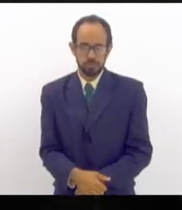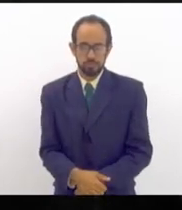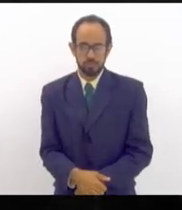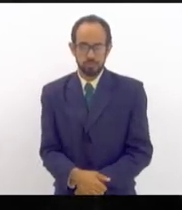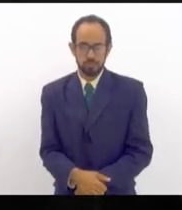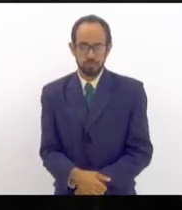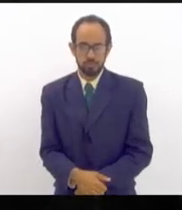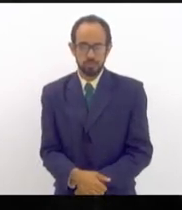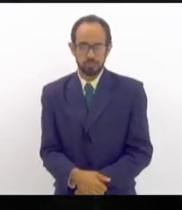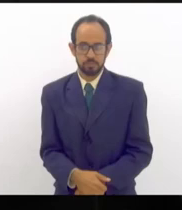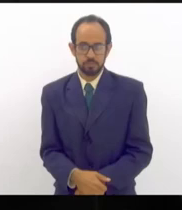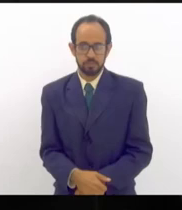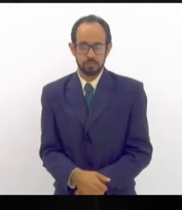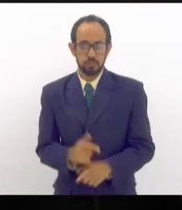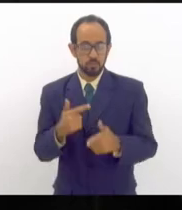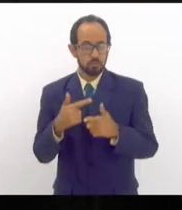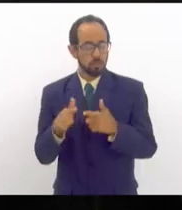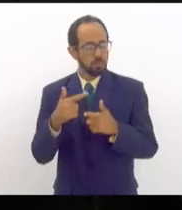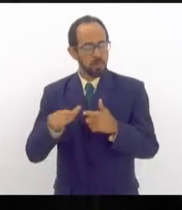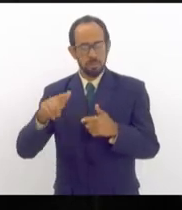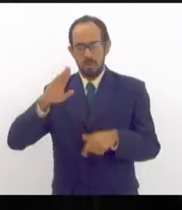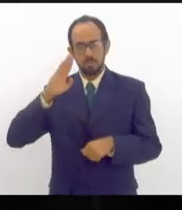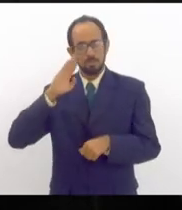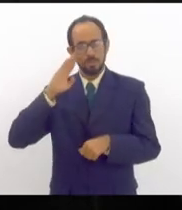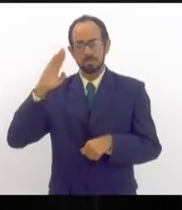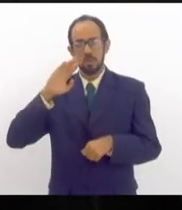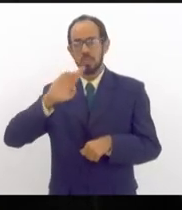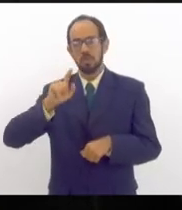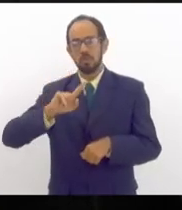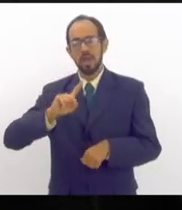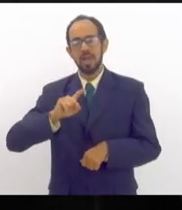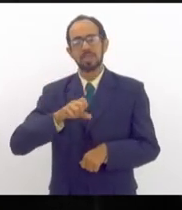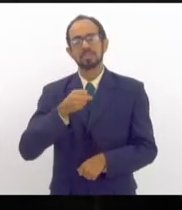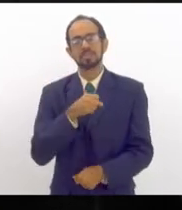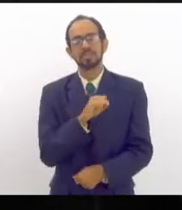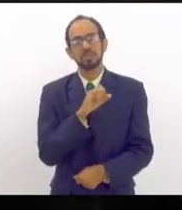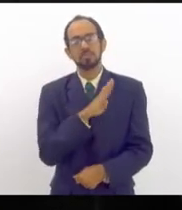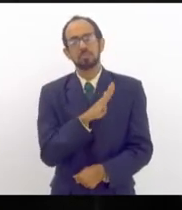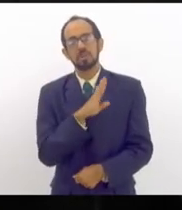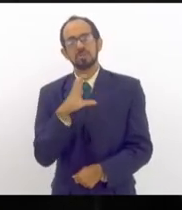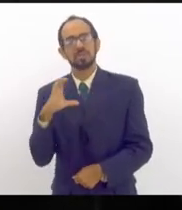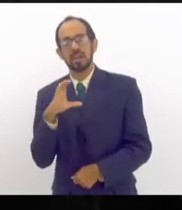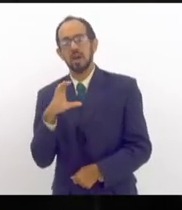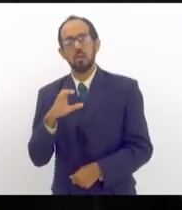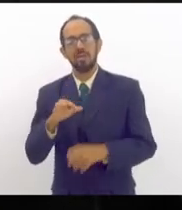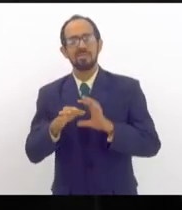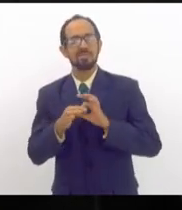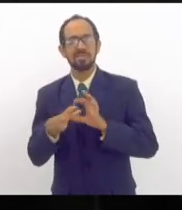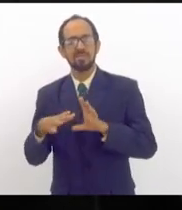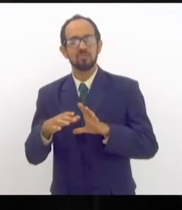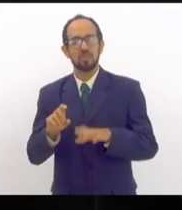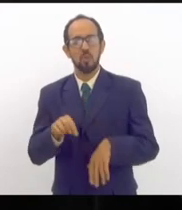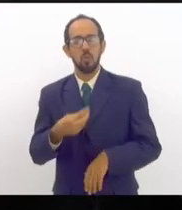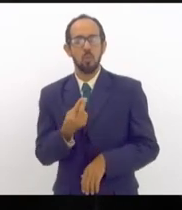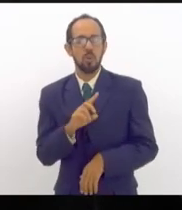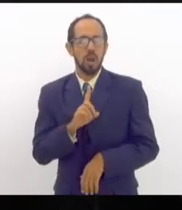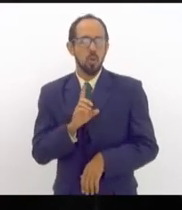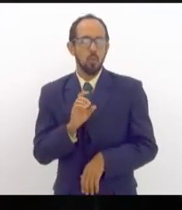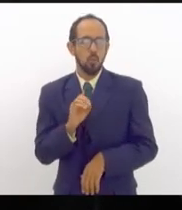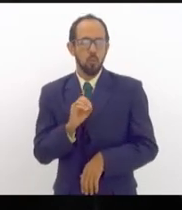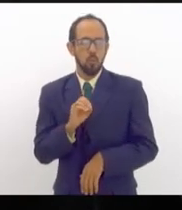então a questão central não é se o Banco Central é independente ou não é a